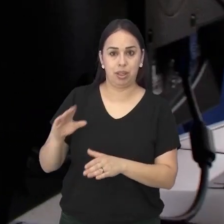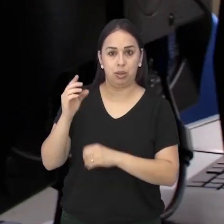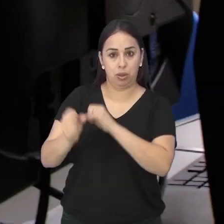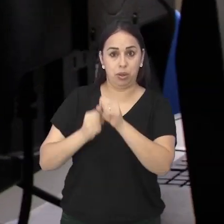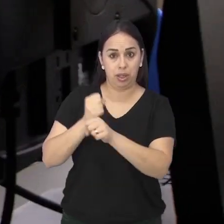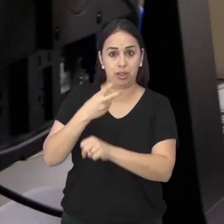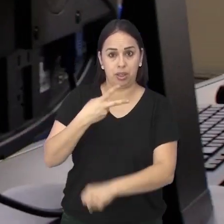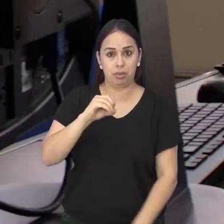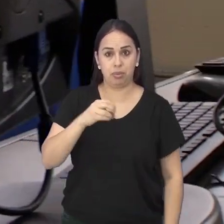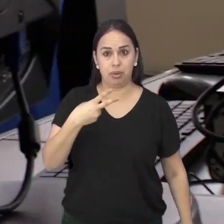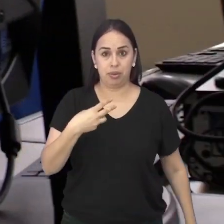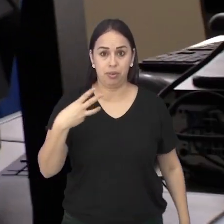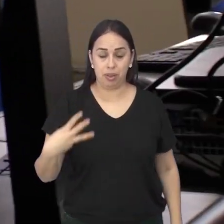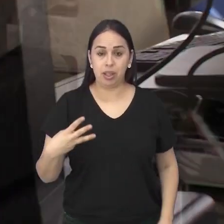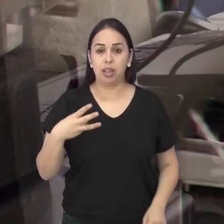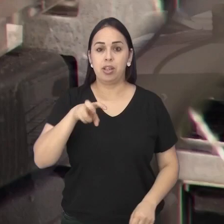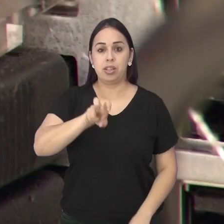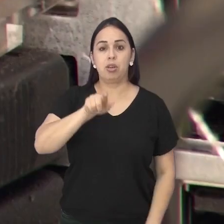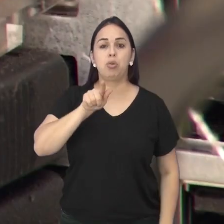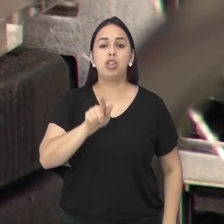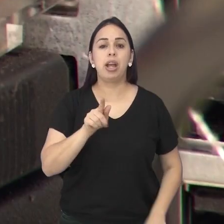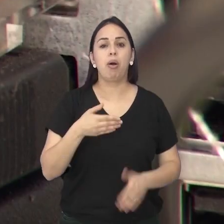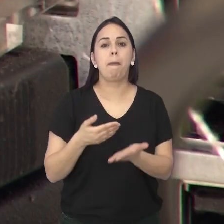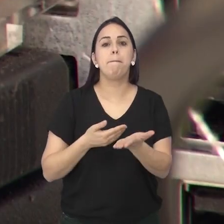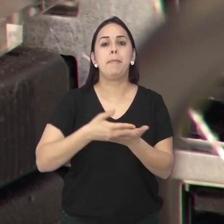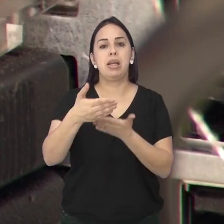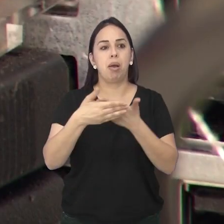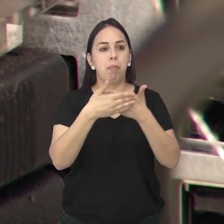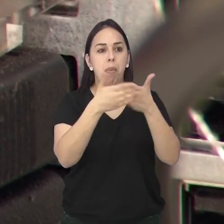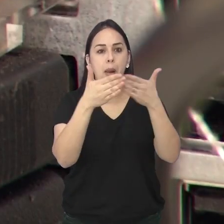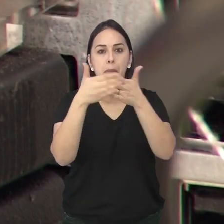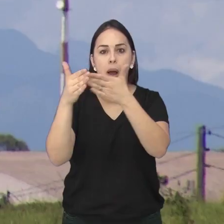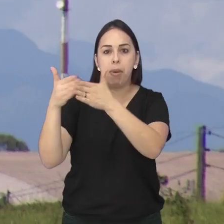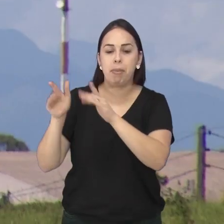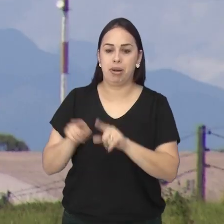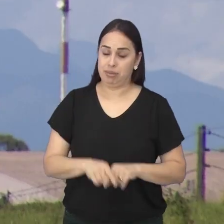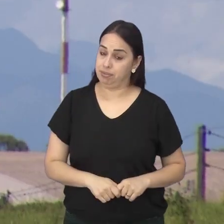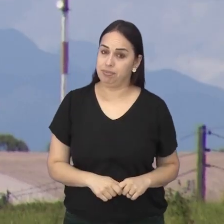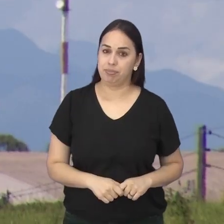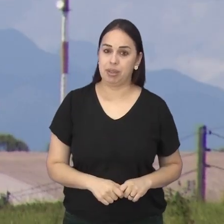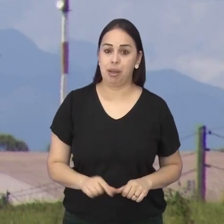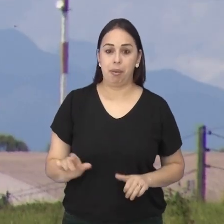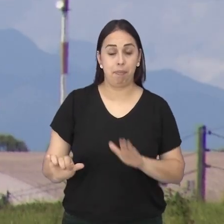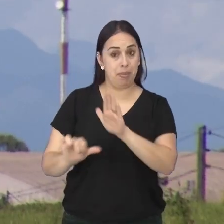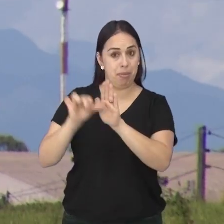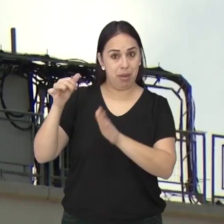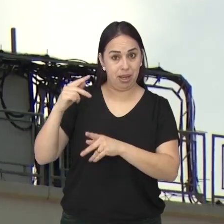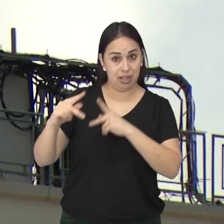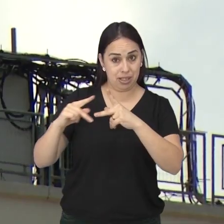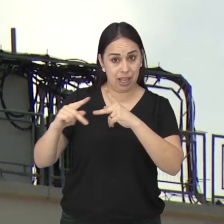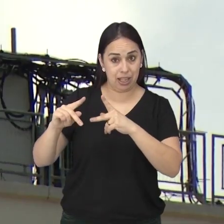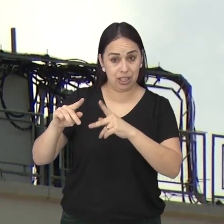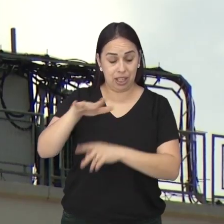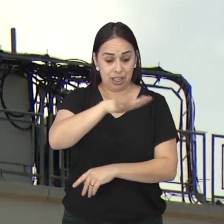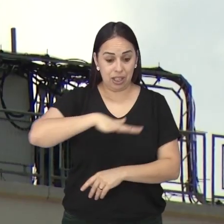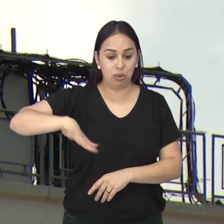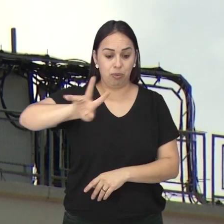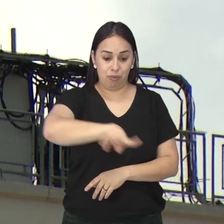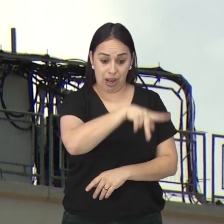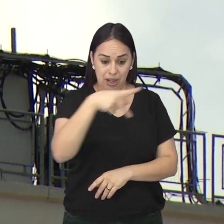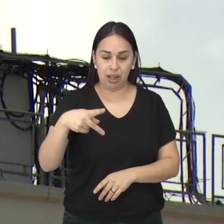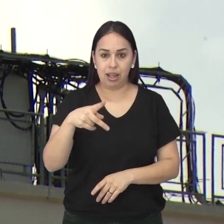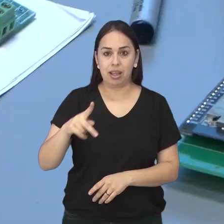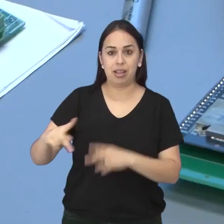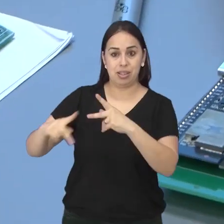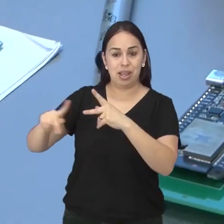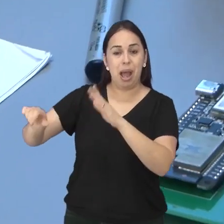Em 2023, o sinal 5G deve começar a funcionar em São José dos Campos, primeira cidade do Vale do Paraíba